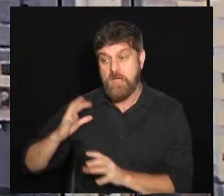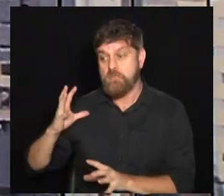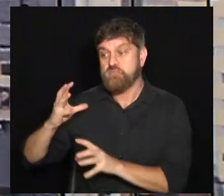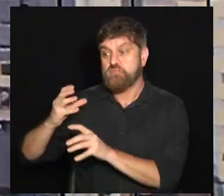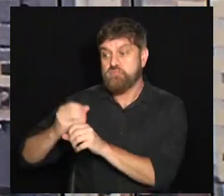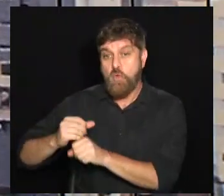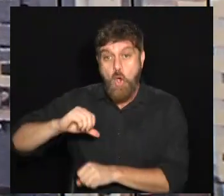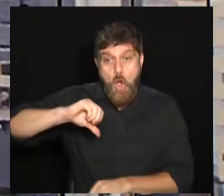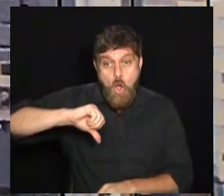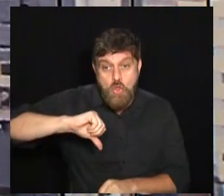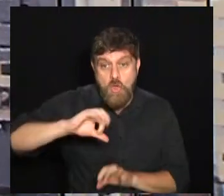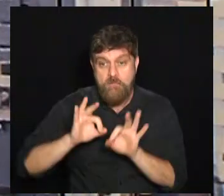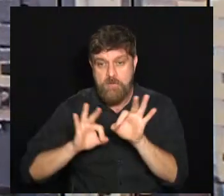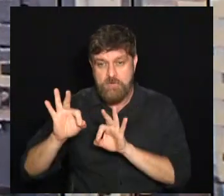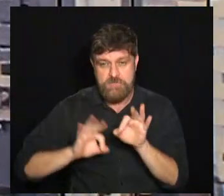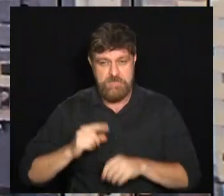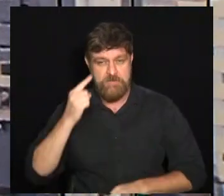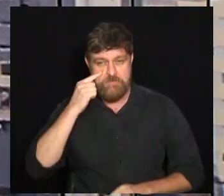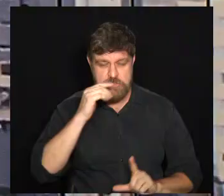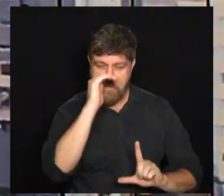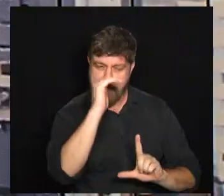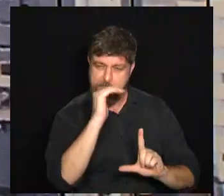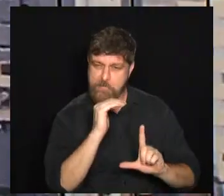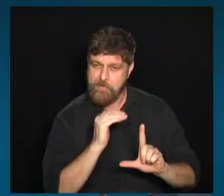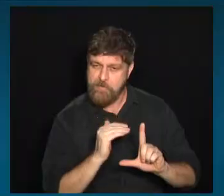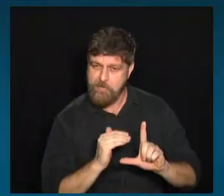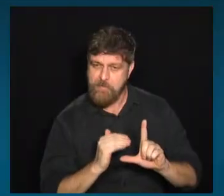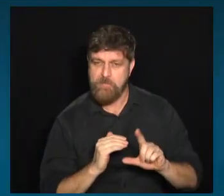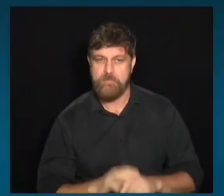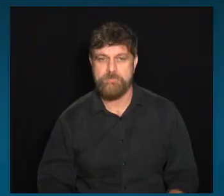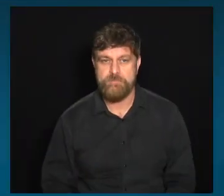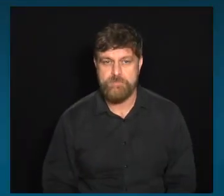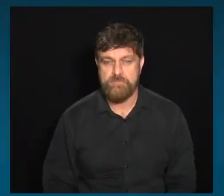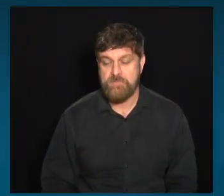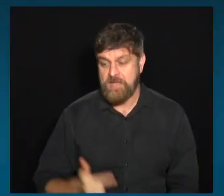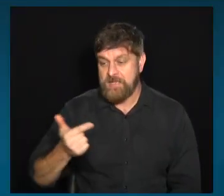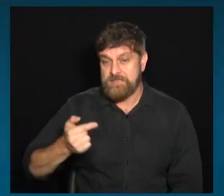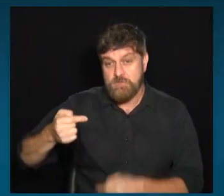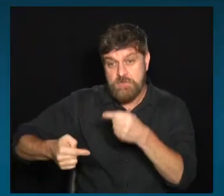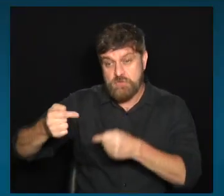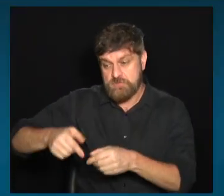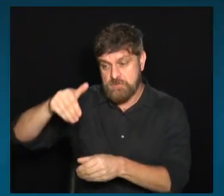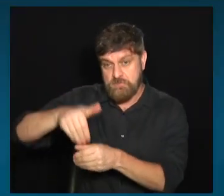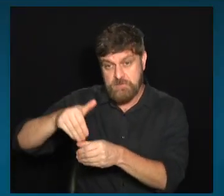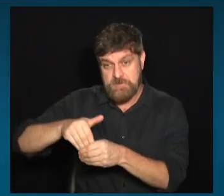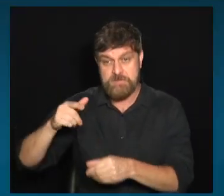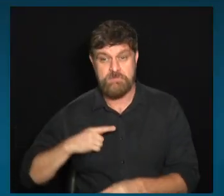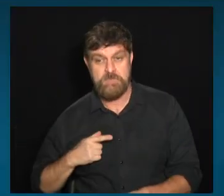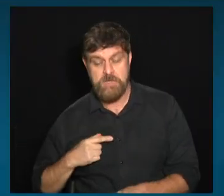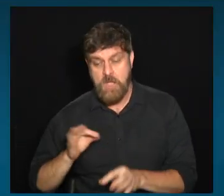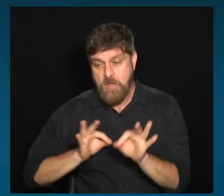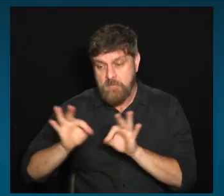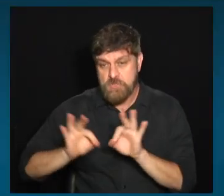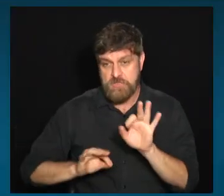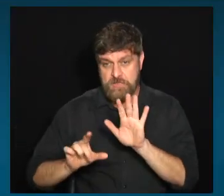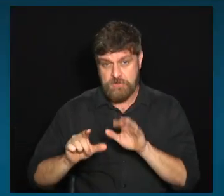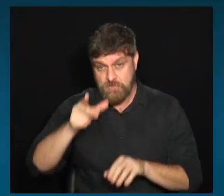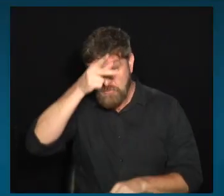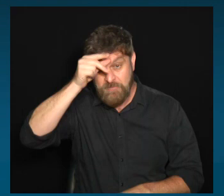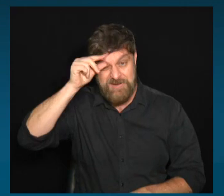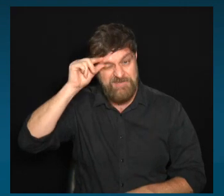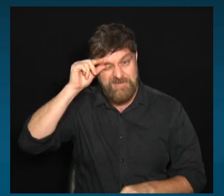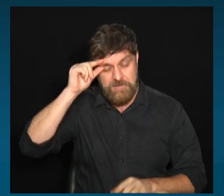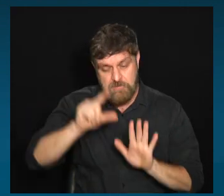9 projetos. Confira agora a pauta completa. Em segunda discussão está na pauta o projeto do prefeito com emenda